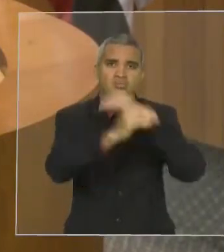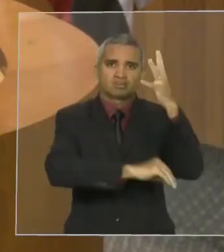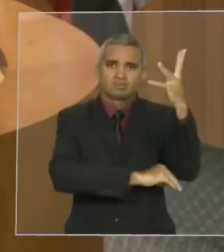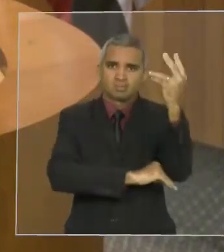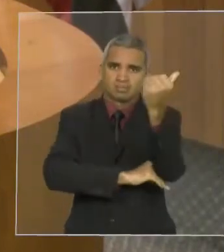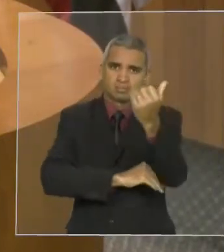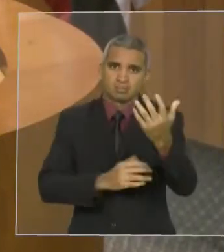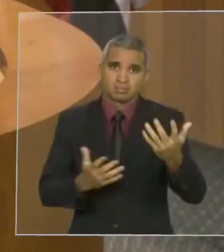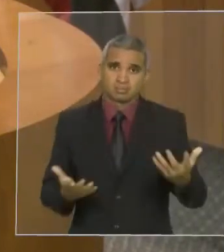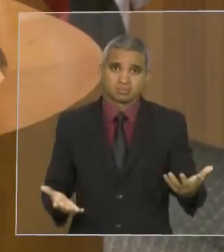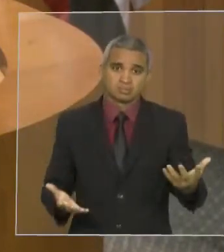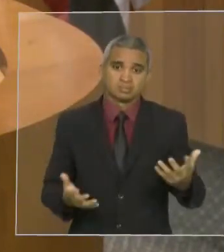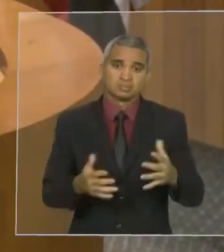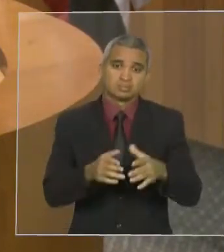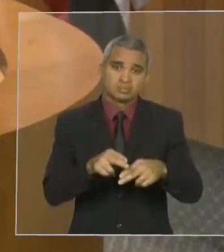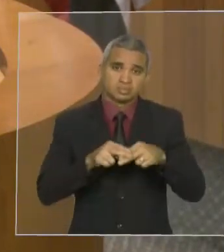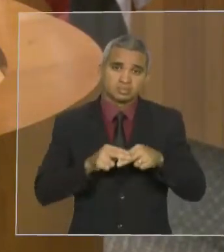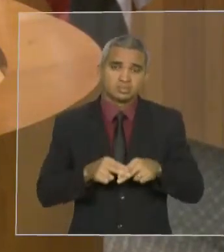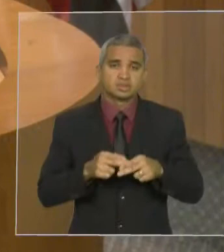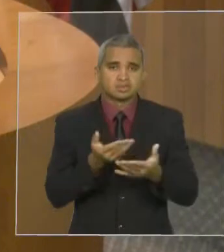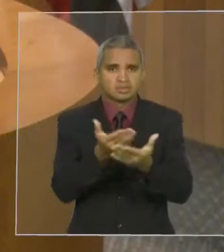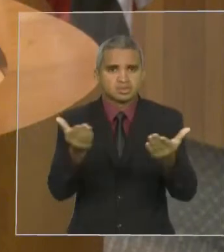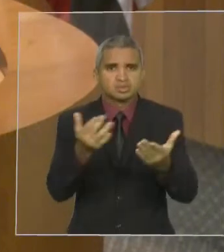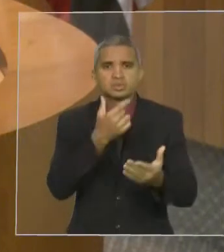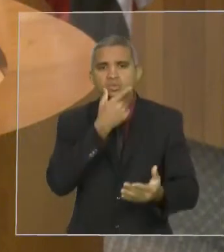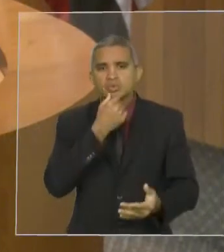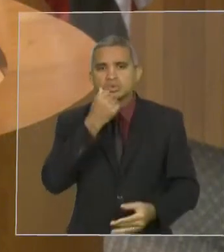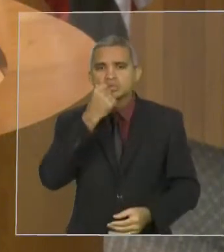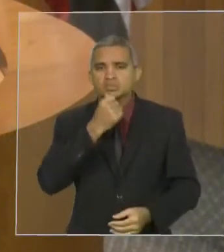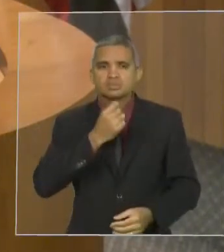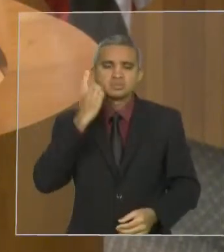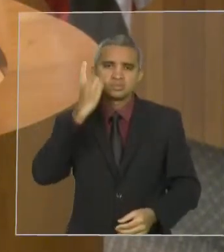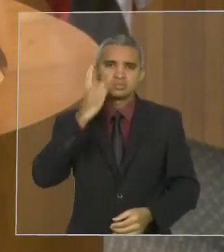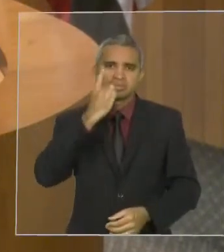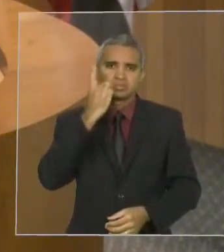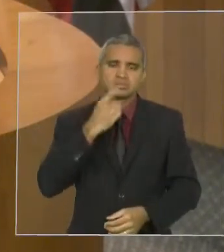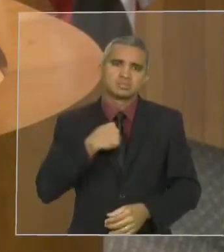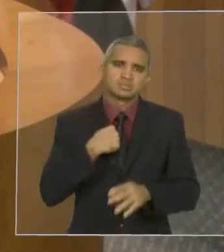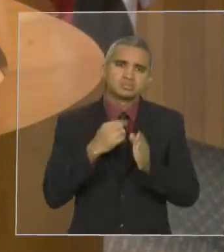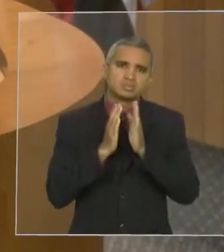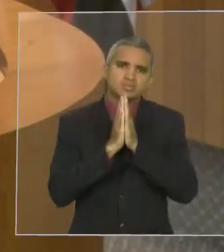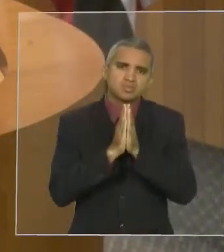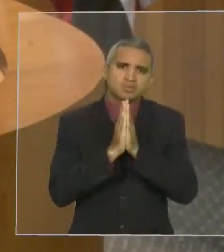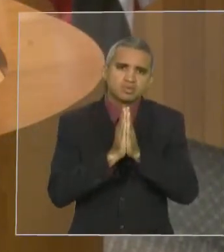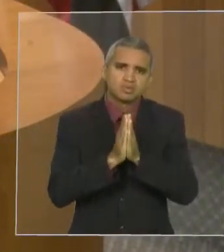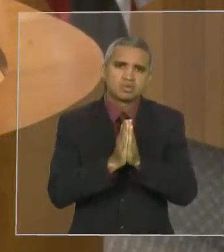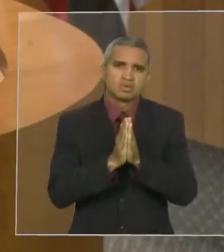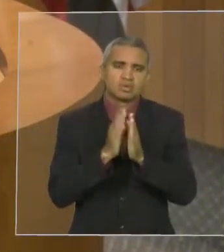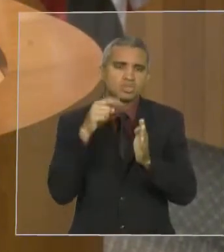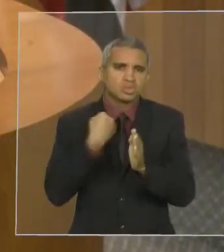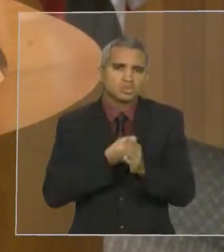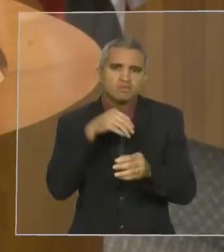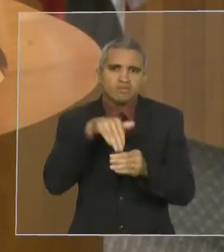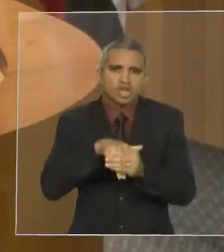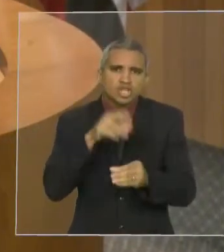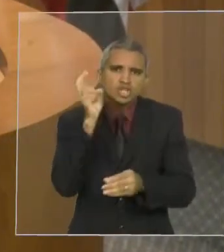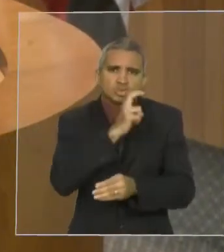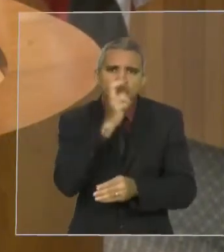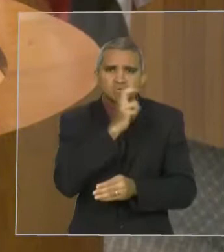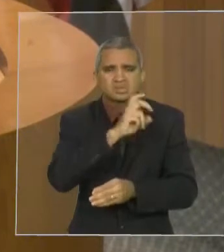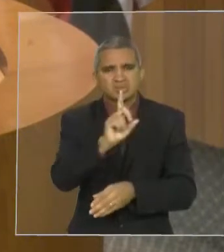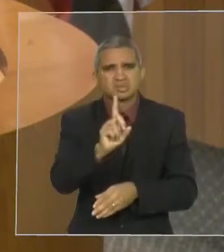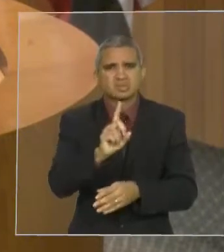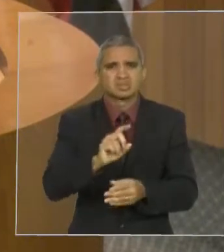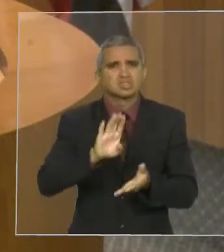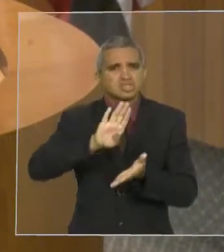pedido, senhores e senhoras deputados, tão somente para que essa matéria não seja votada em regime de urgência, para que